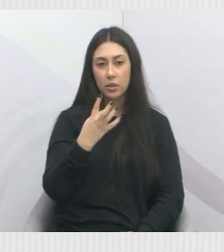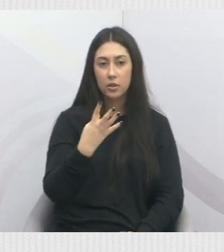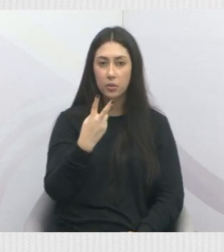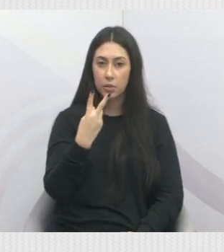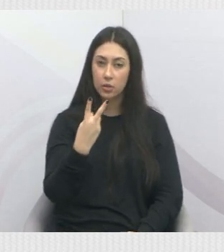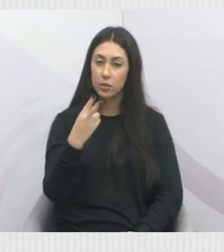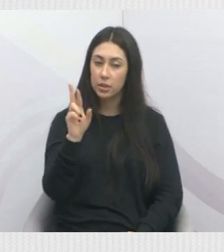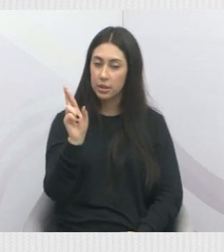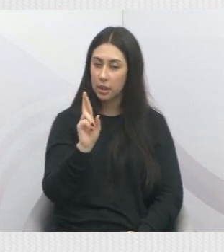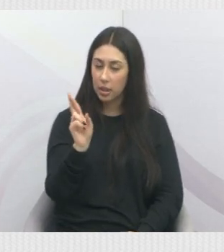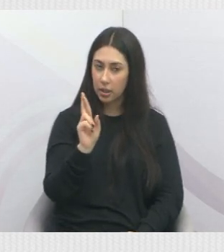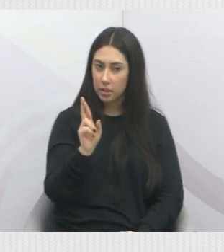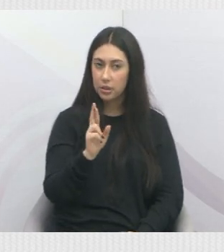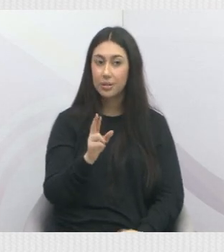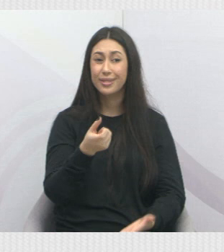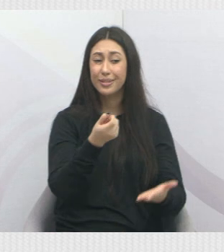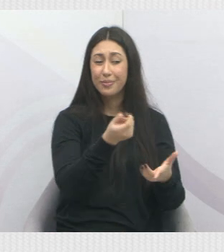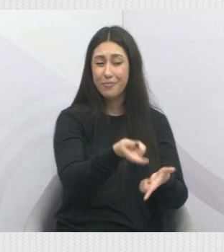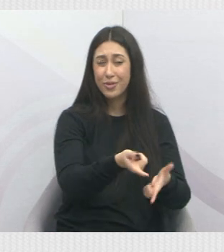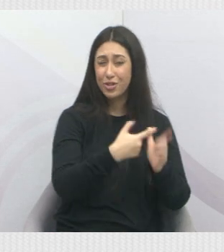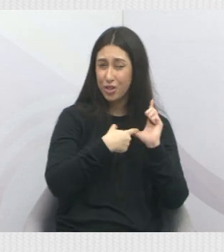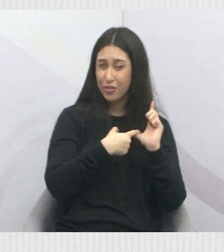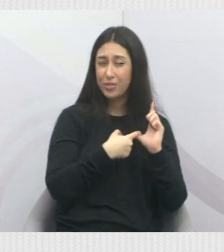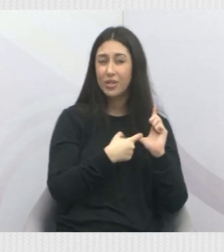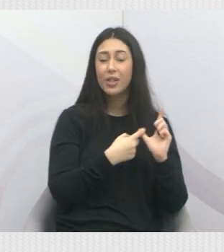29.840.542 e despesas R$